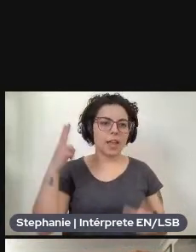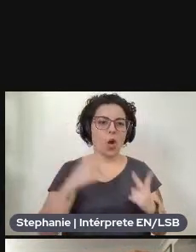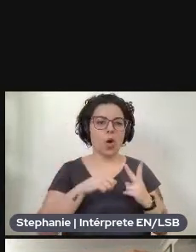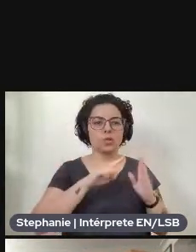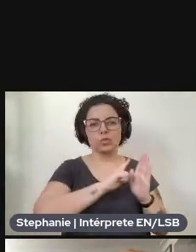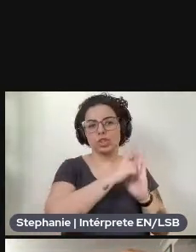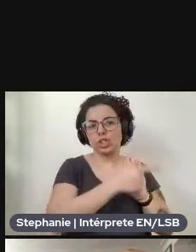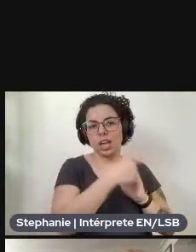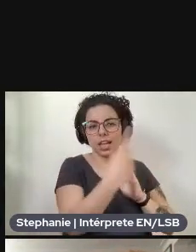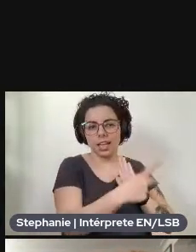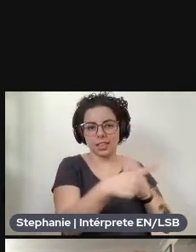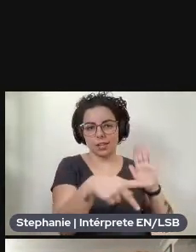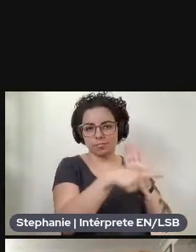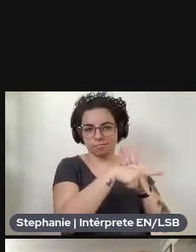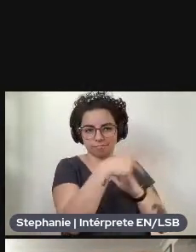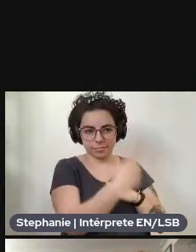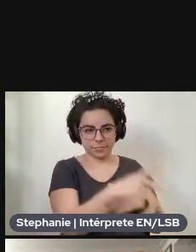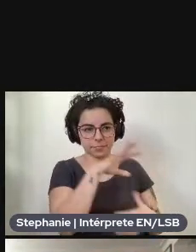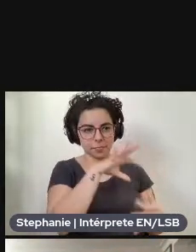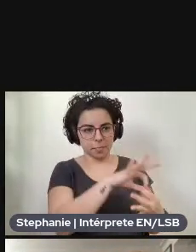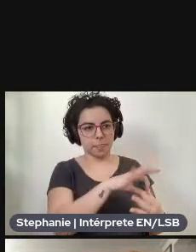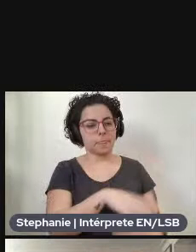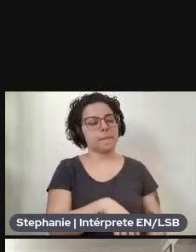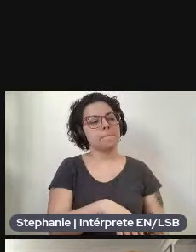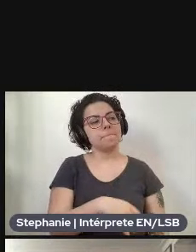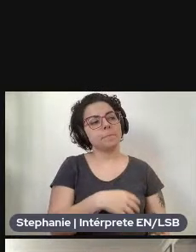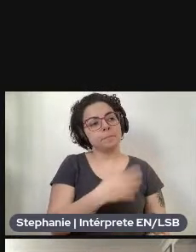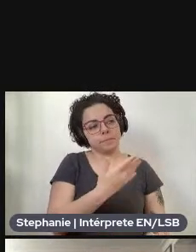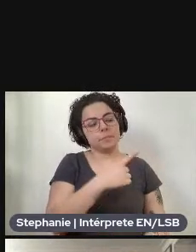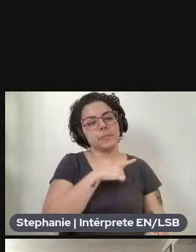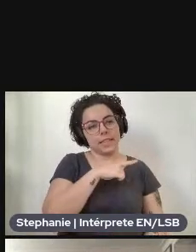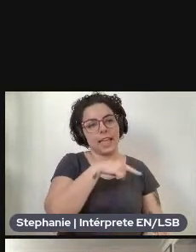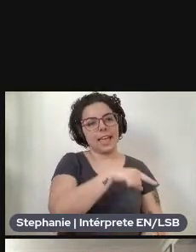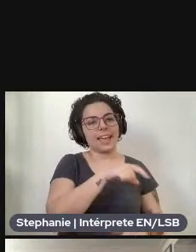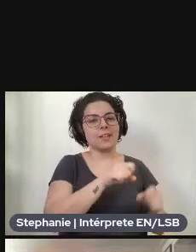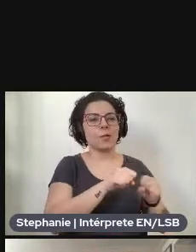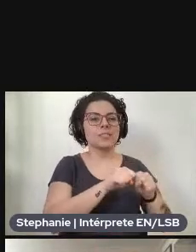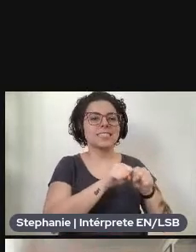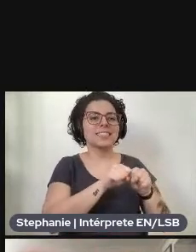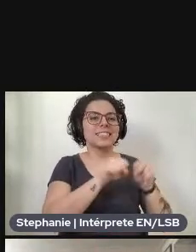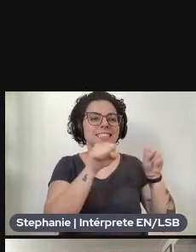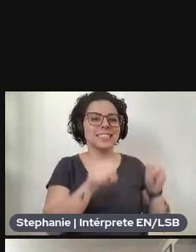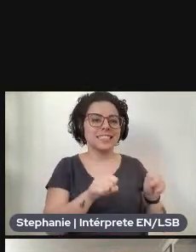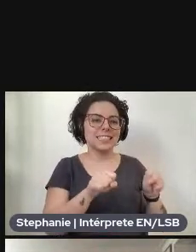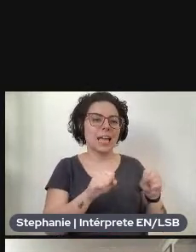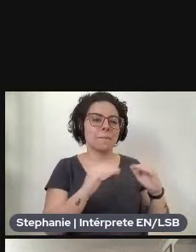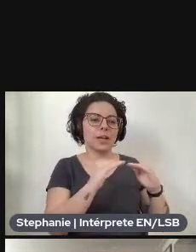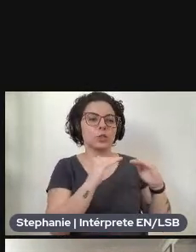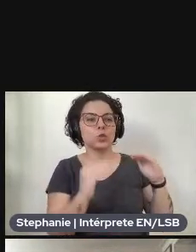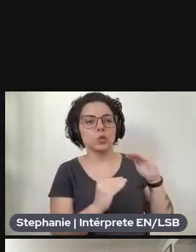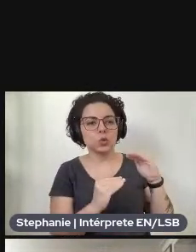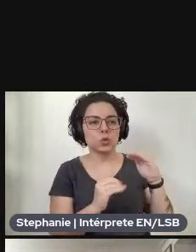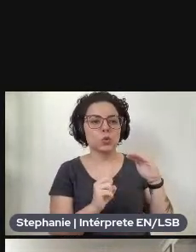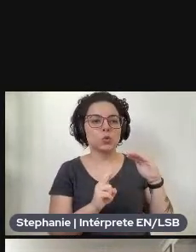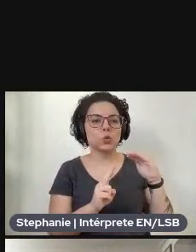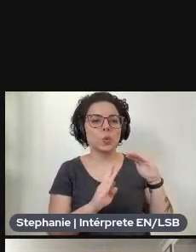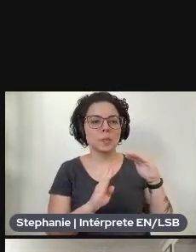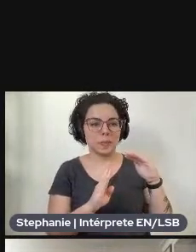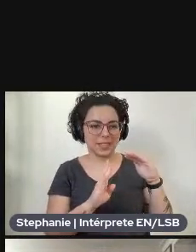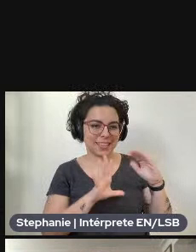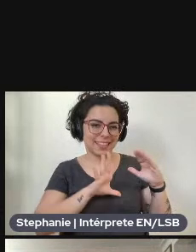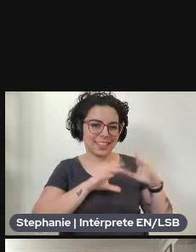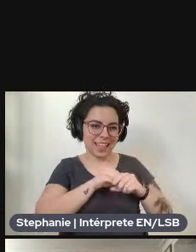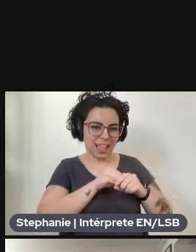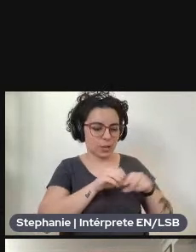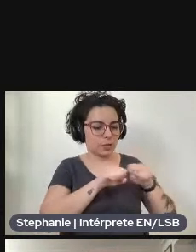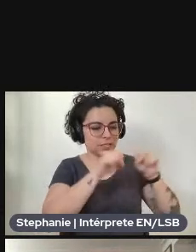por exemplo, são subsistemas, digamos assim, no sistema linguístico e, portanto,